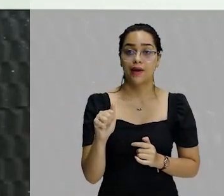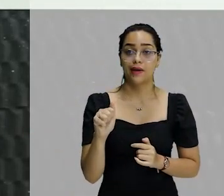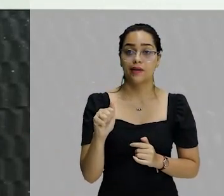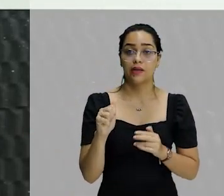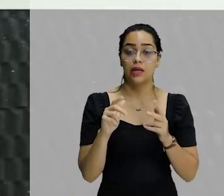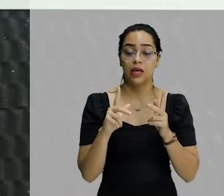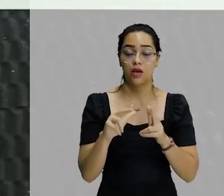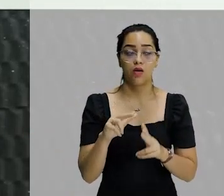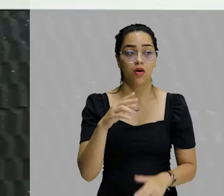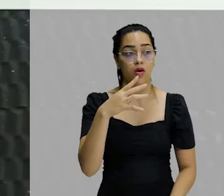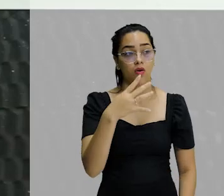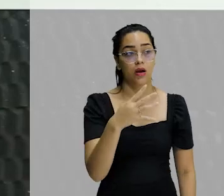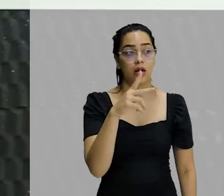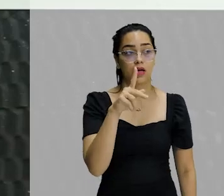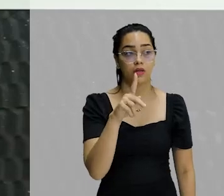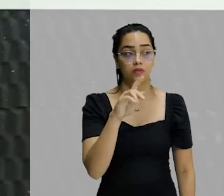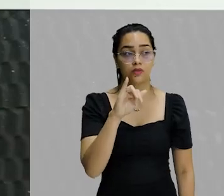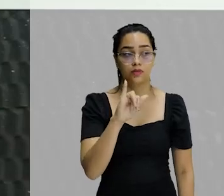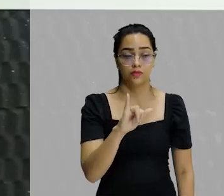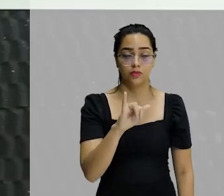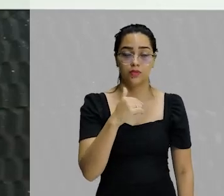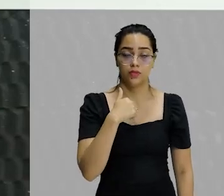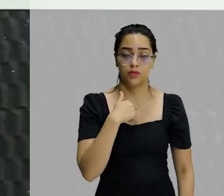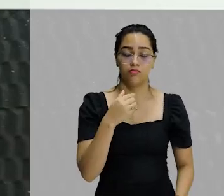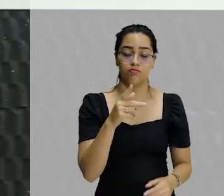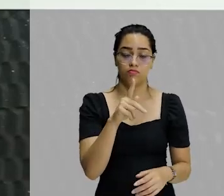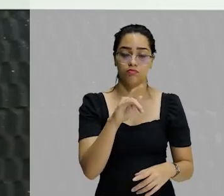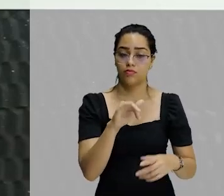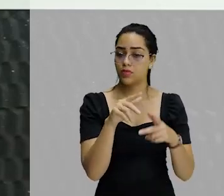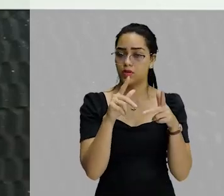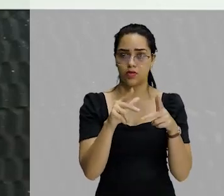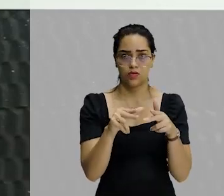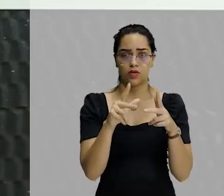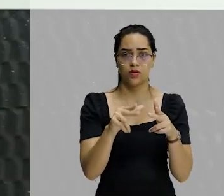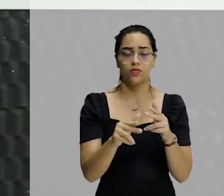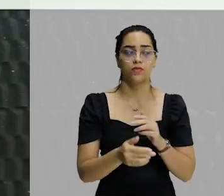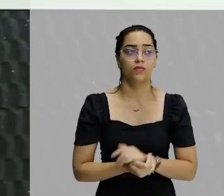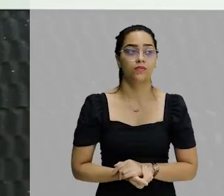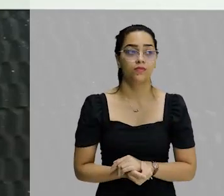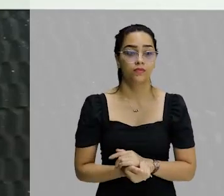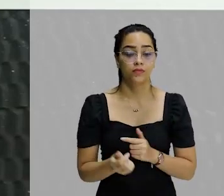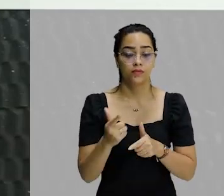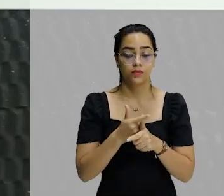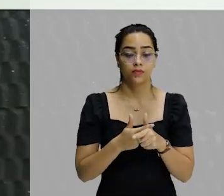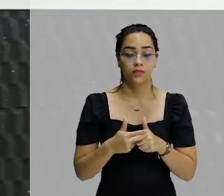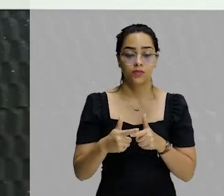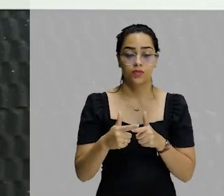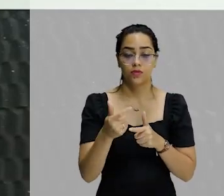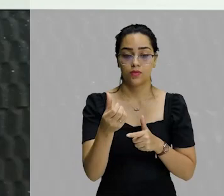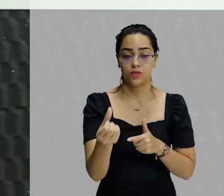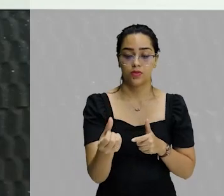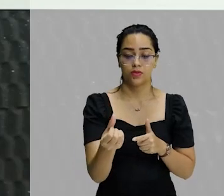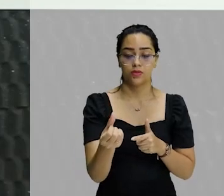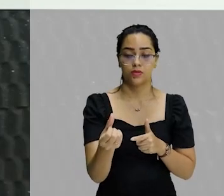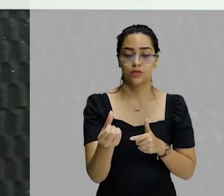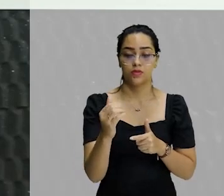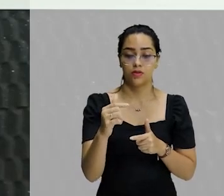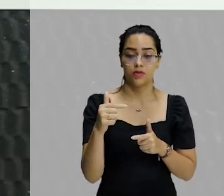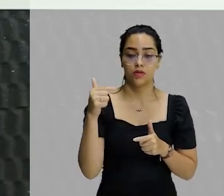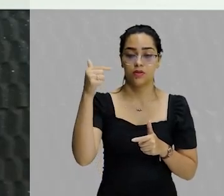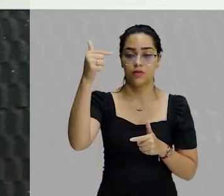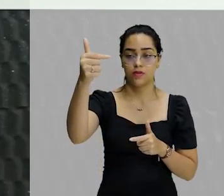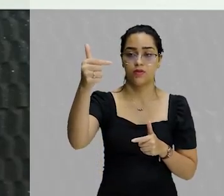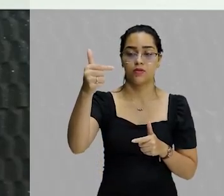vai ser igual a 4π, vou deixar o π assim mesmo, multiplicado por 6 elevado